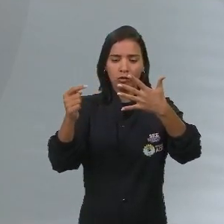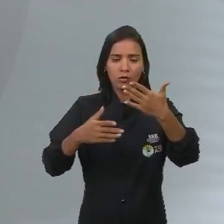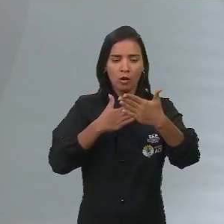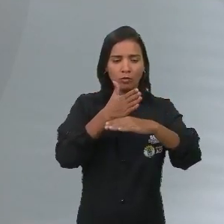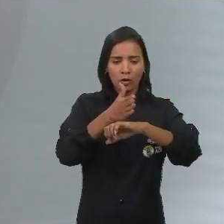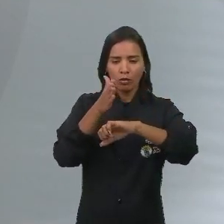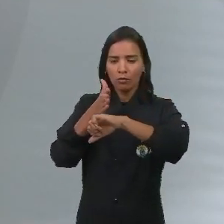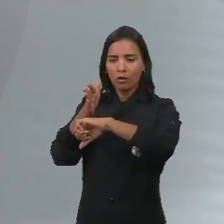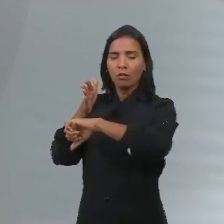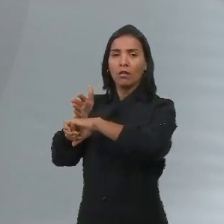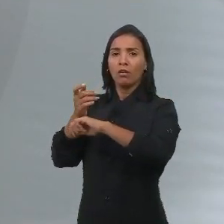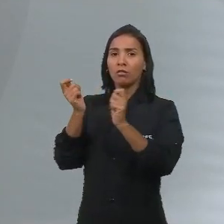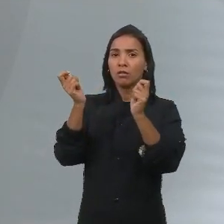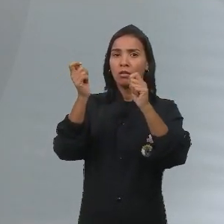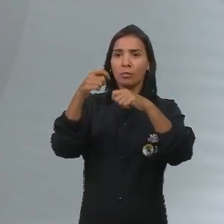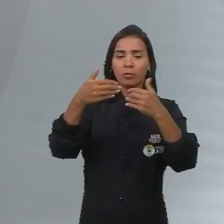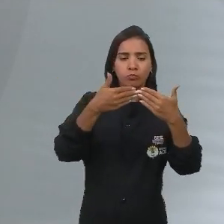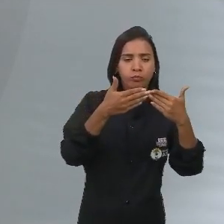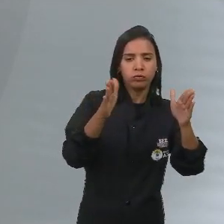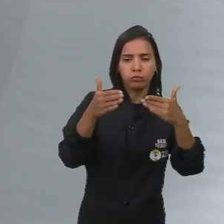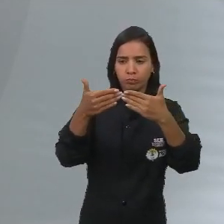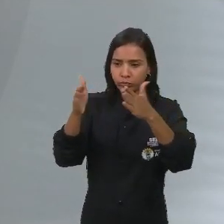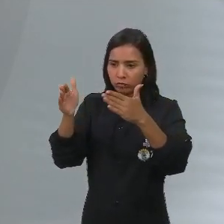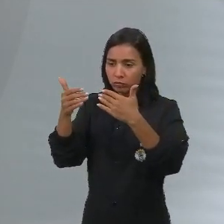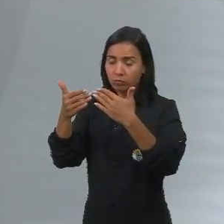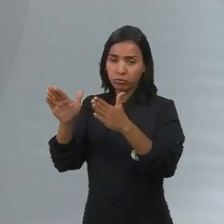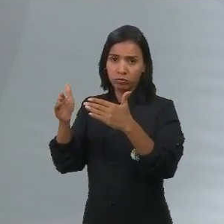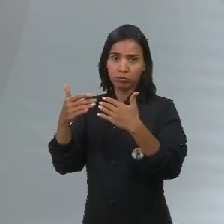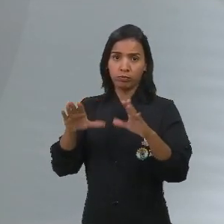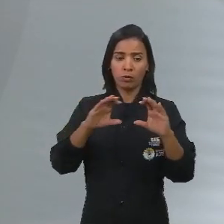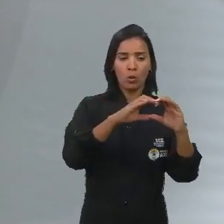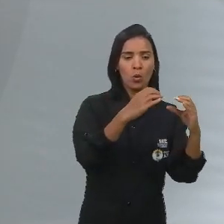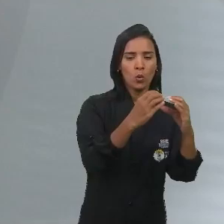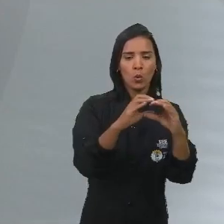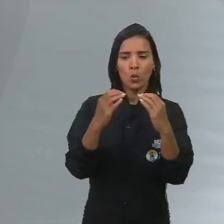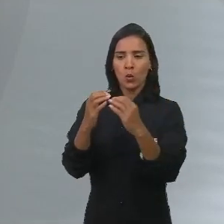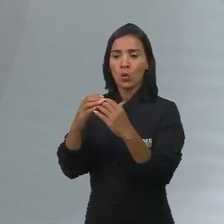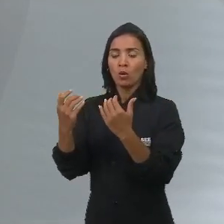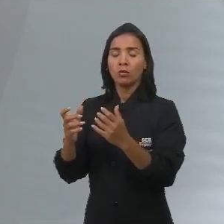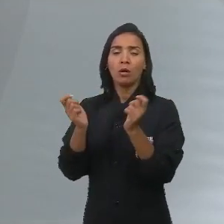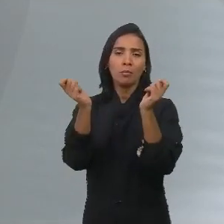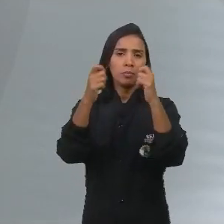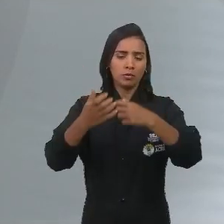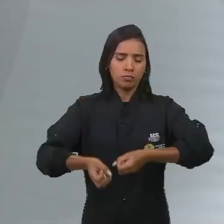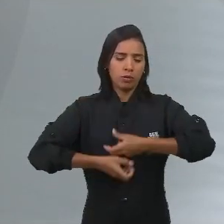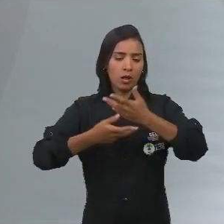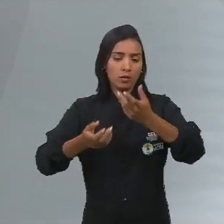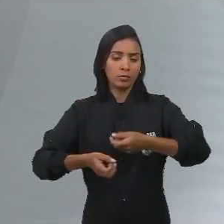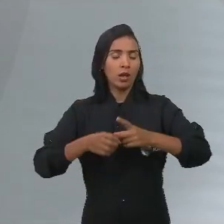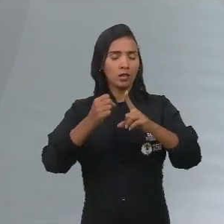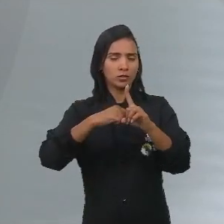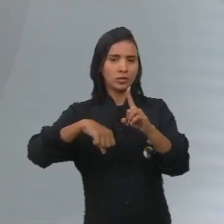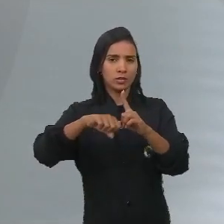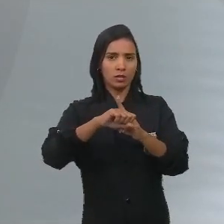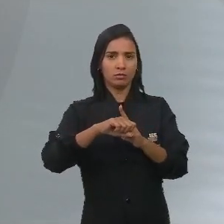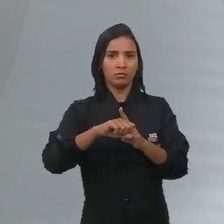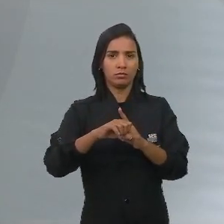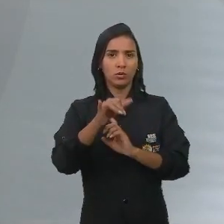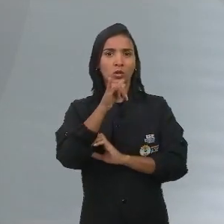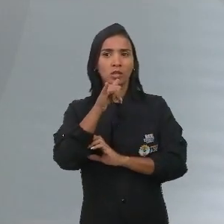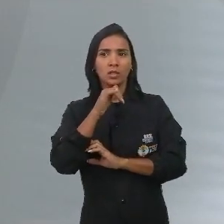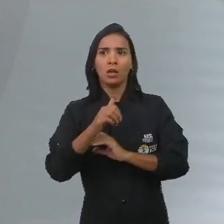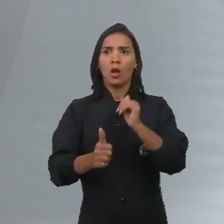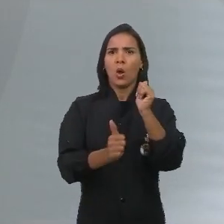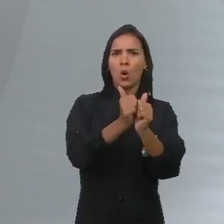várias possibilidades que consegue com que determinado grupo se manifeste socialmente um esporte brasileiro